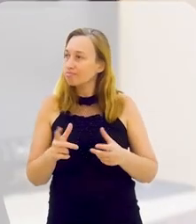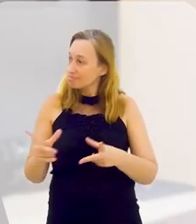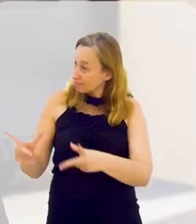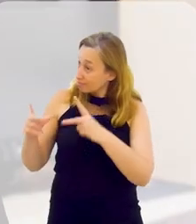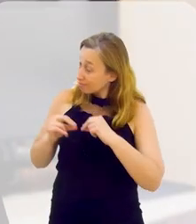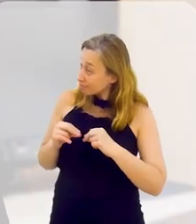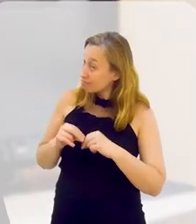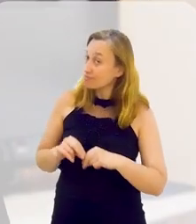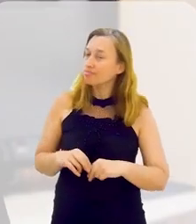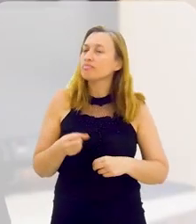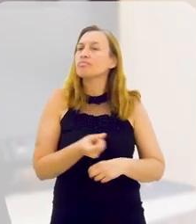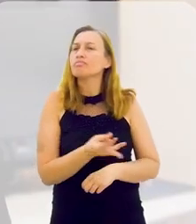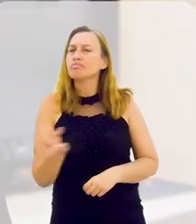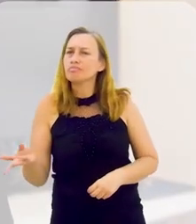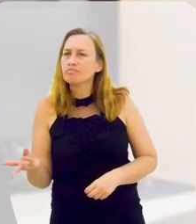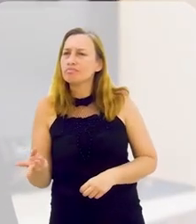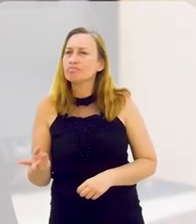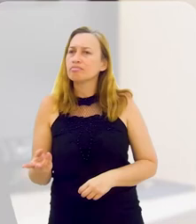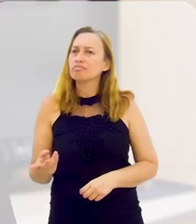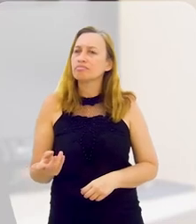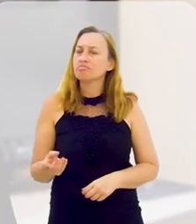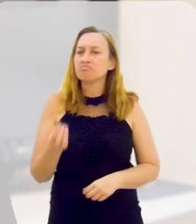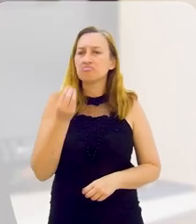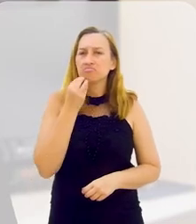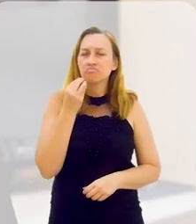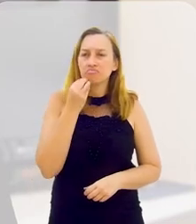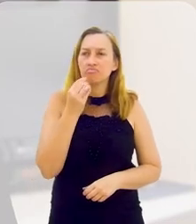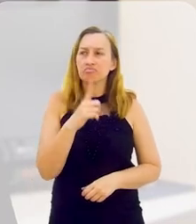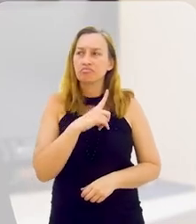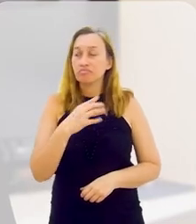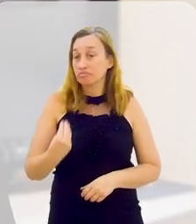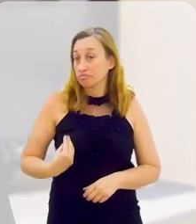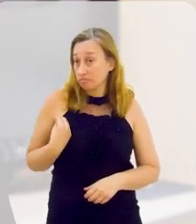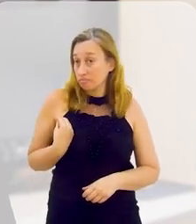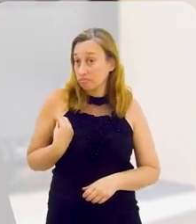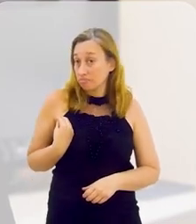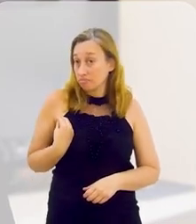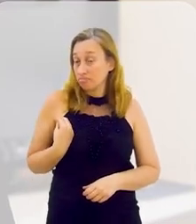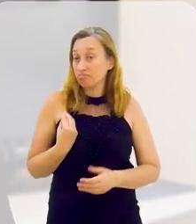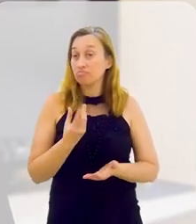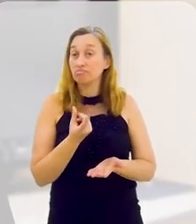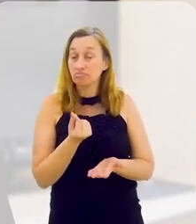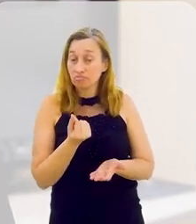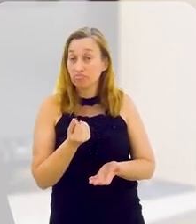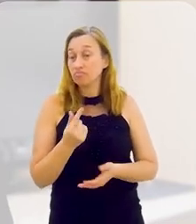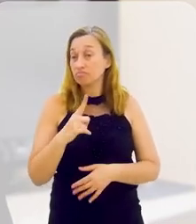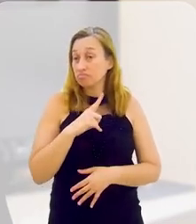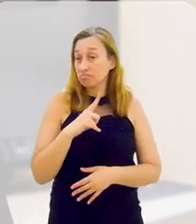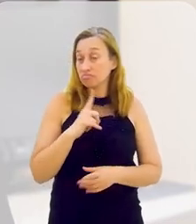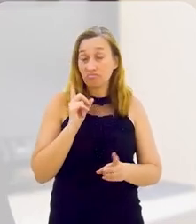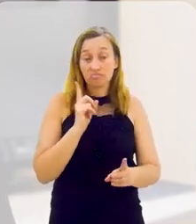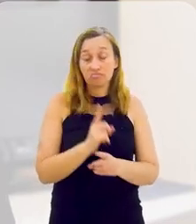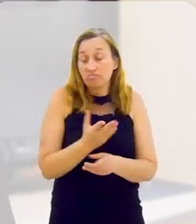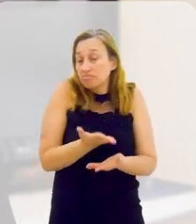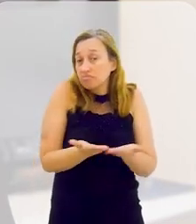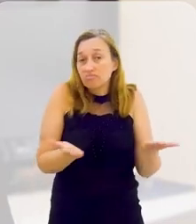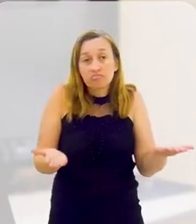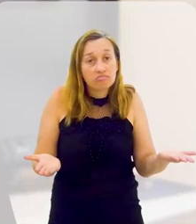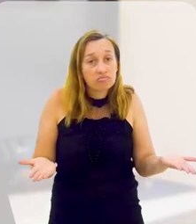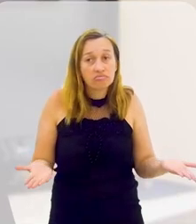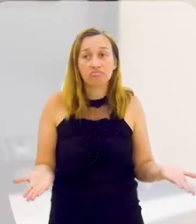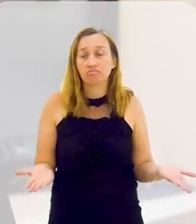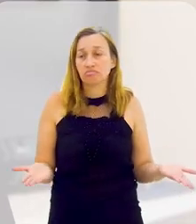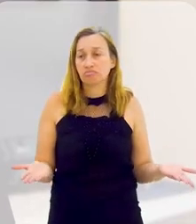grande presente, um grande presente, porque quantas vezes a gente que tem oportunidades na vida, que tem recursos, se